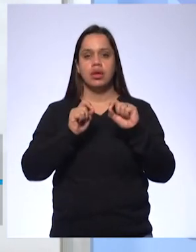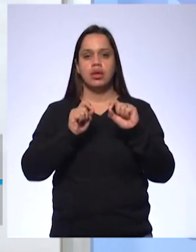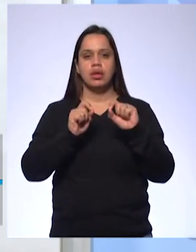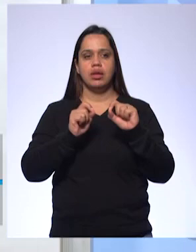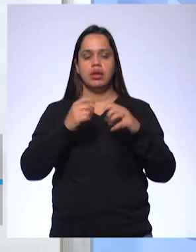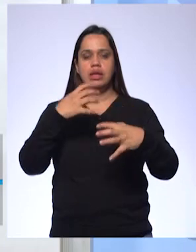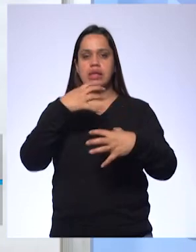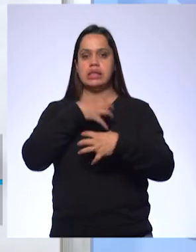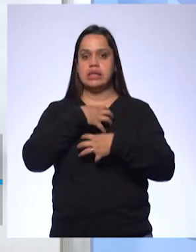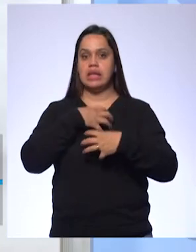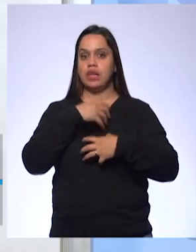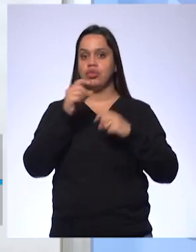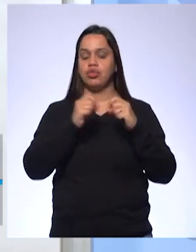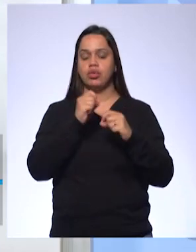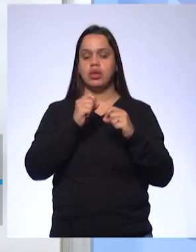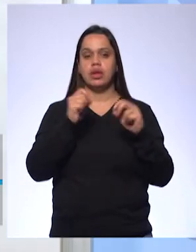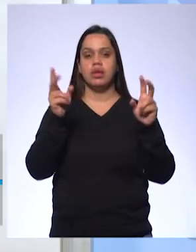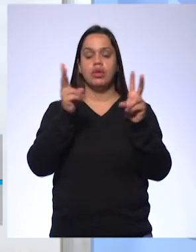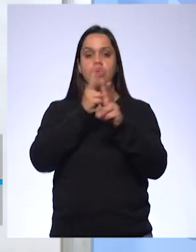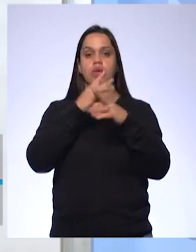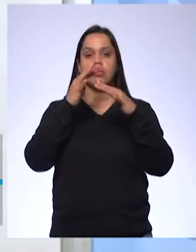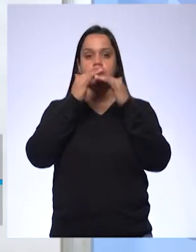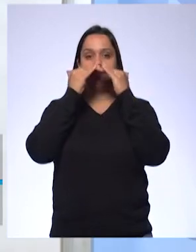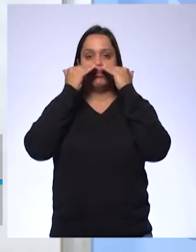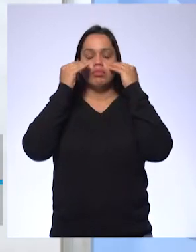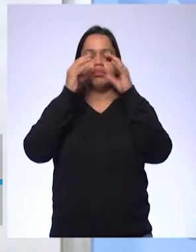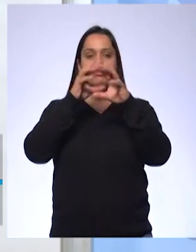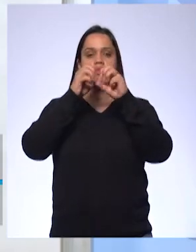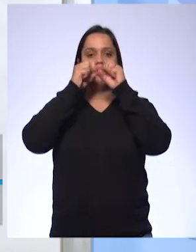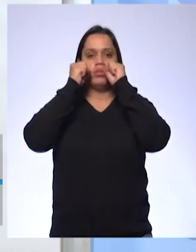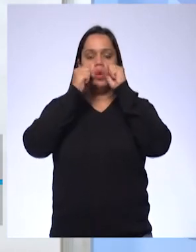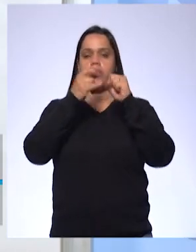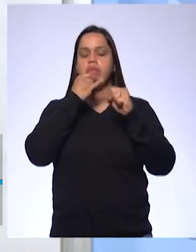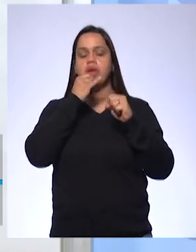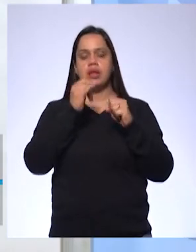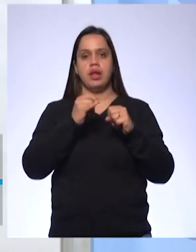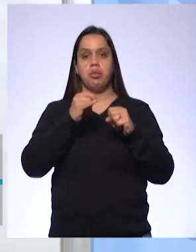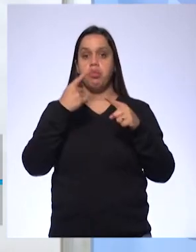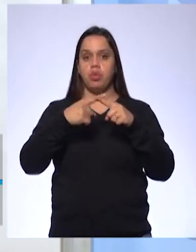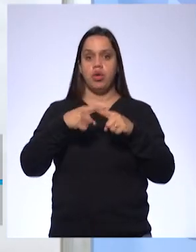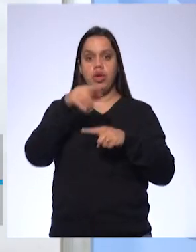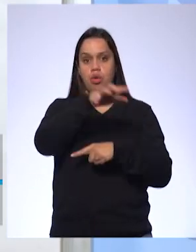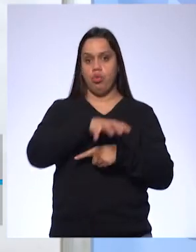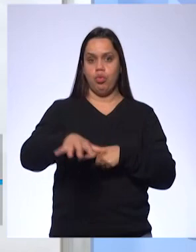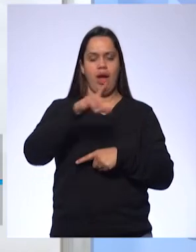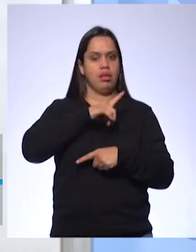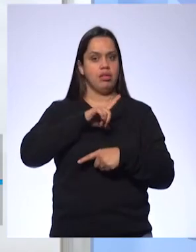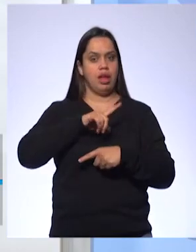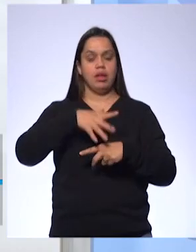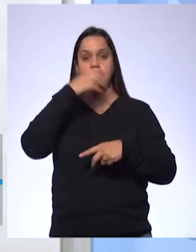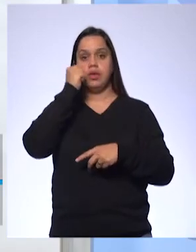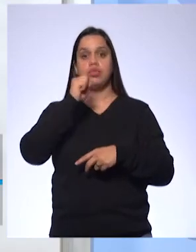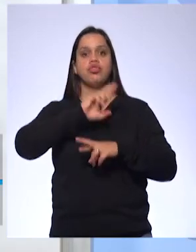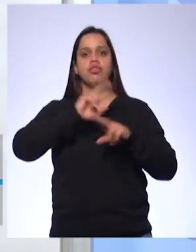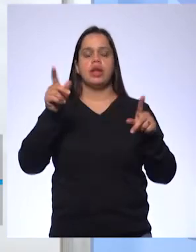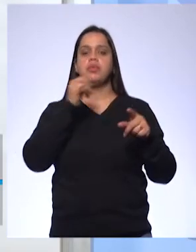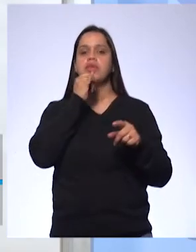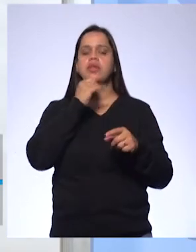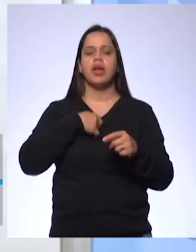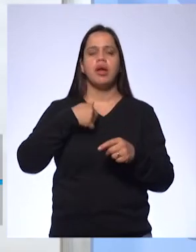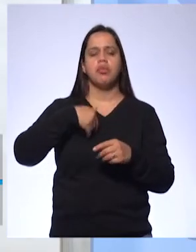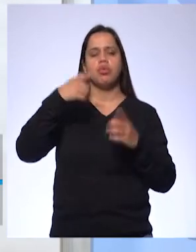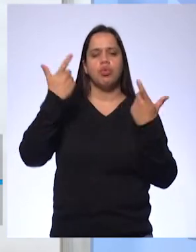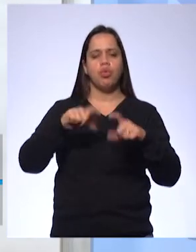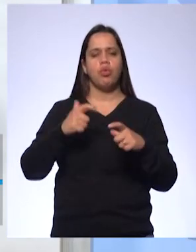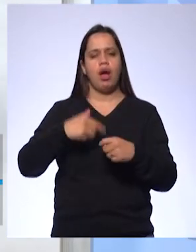de regiões distintas. Por exemplo, você vem lá da região lá do extremo de Bauru, de Marília, daquela região lá